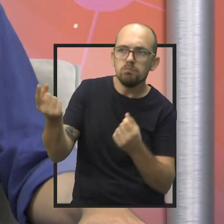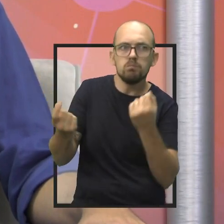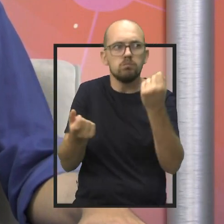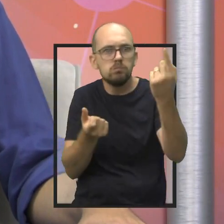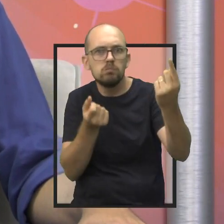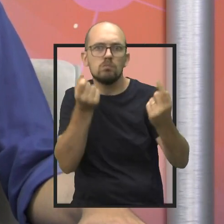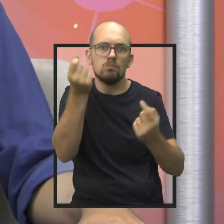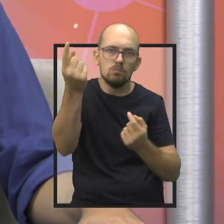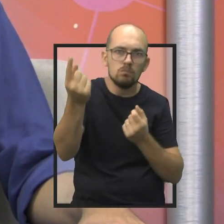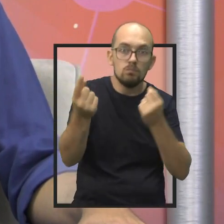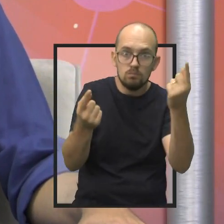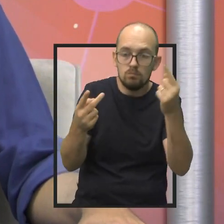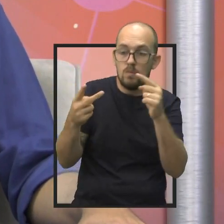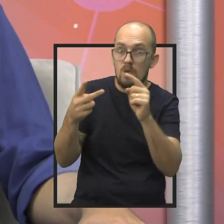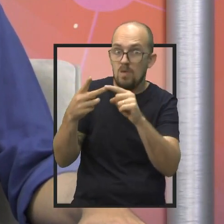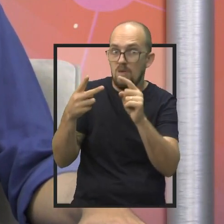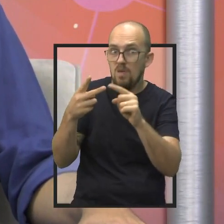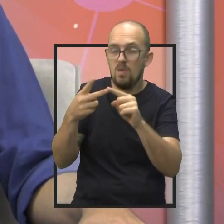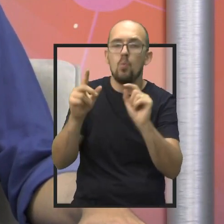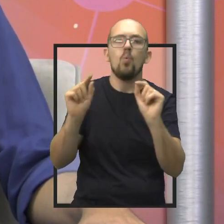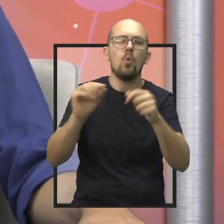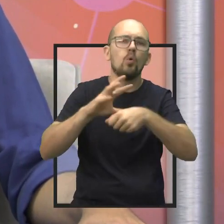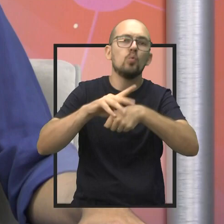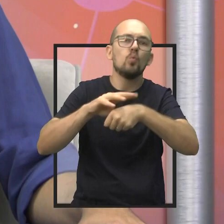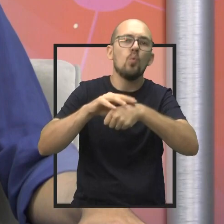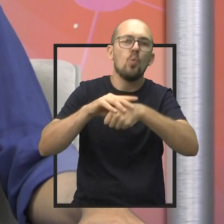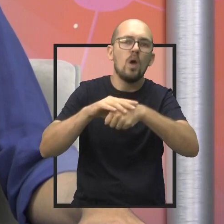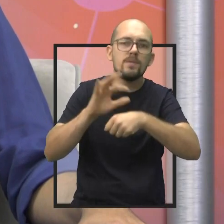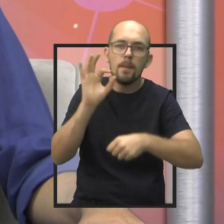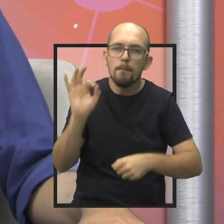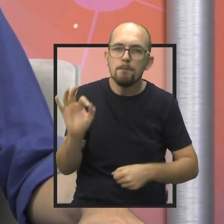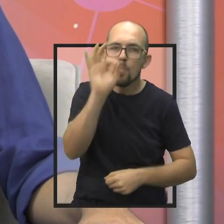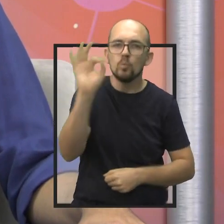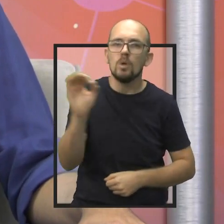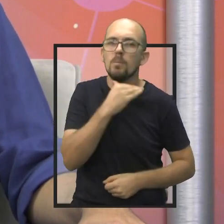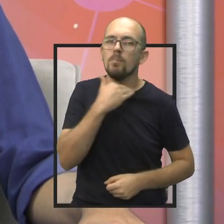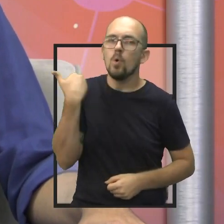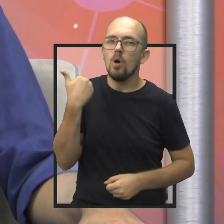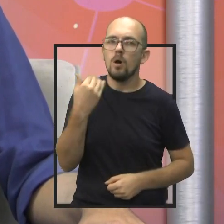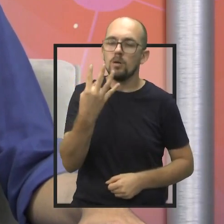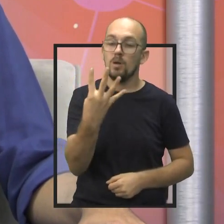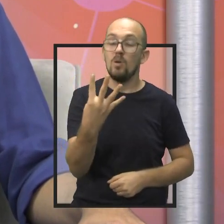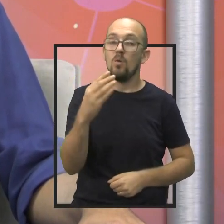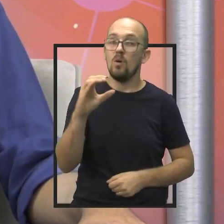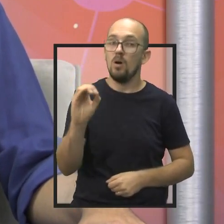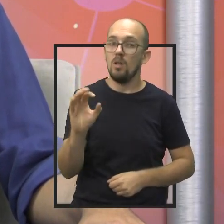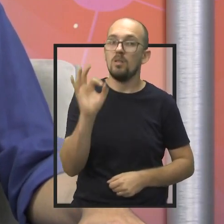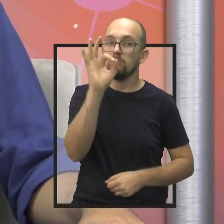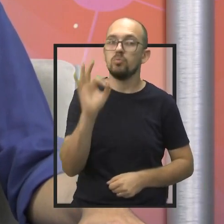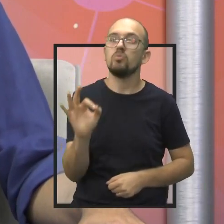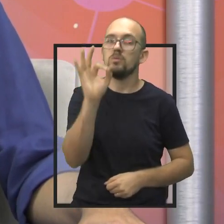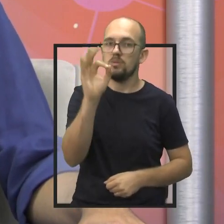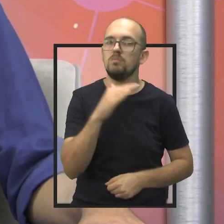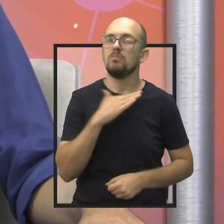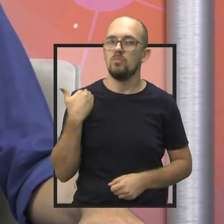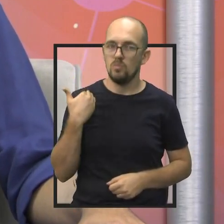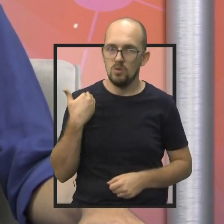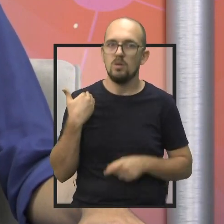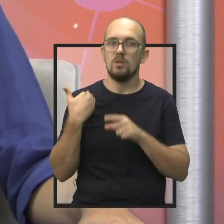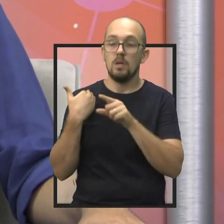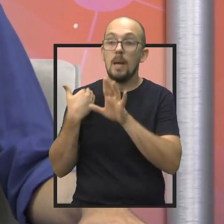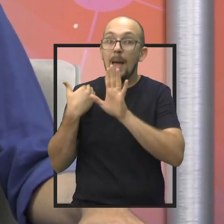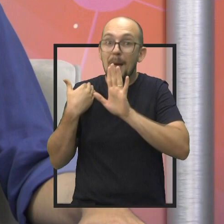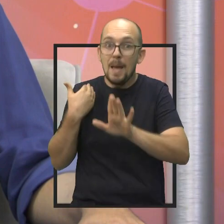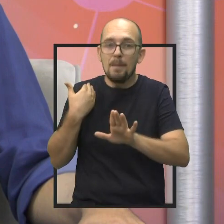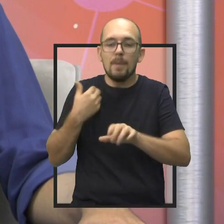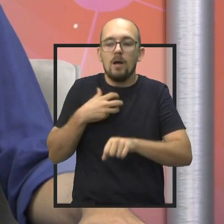coronavírus causa uma doença que tem uma mortalidade próxima de 40%, né? Mas a transmissibilidade dele